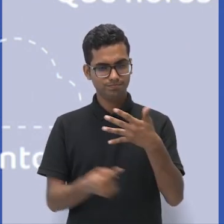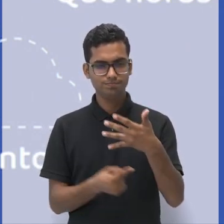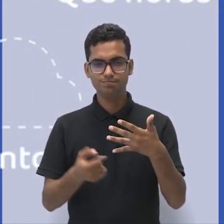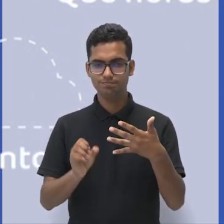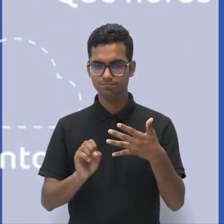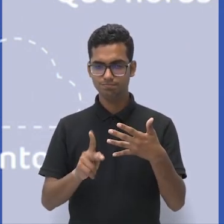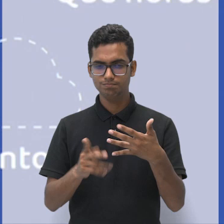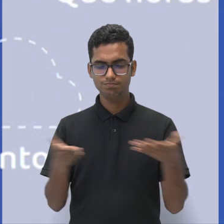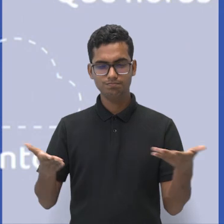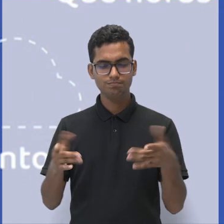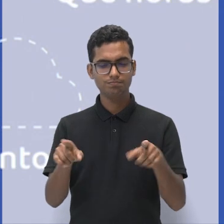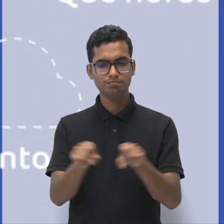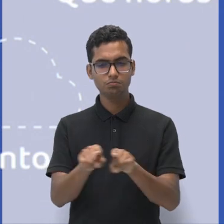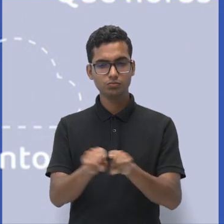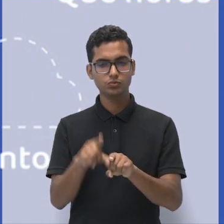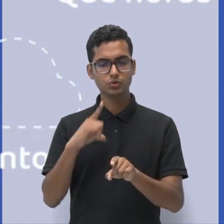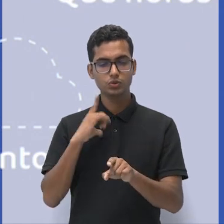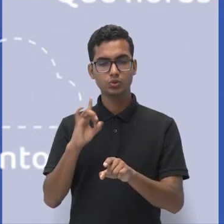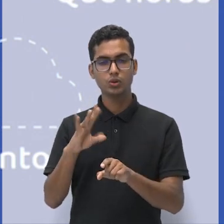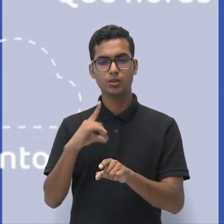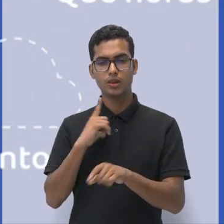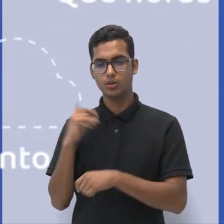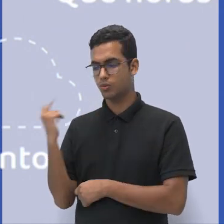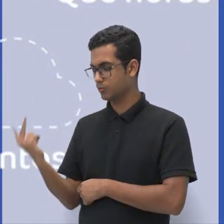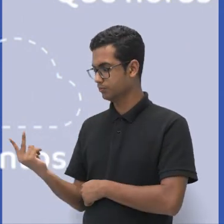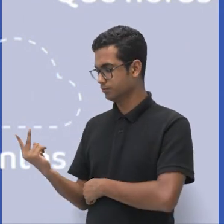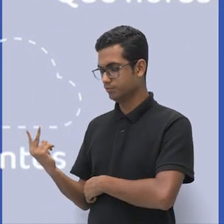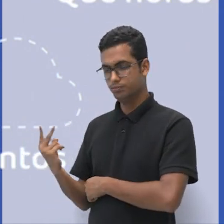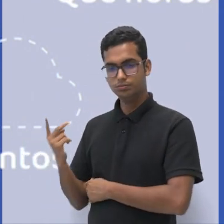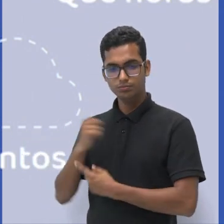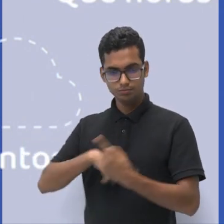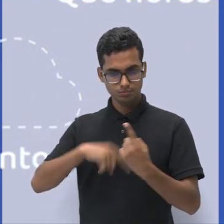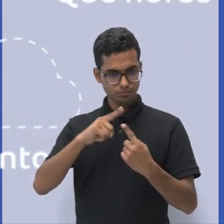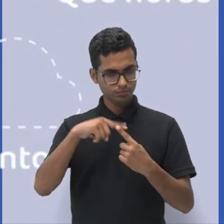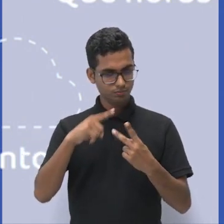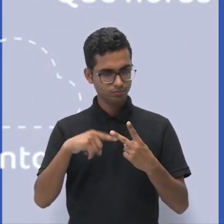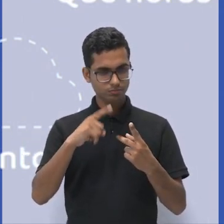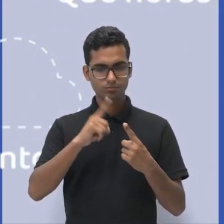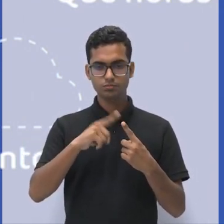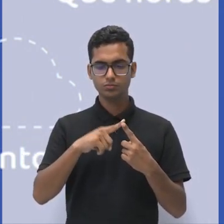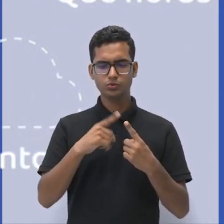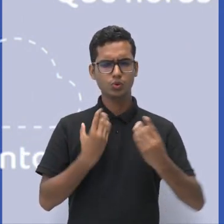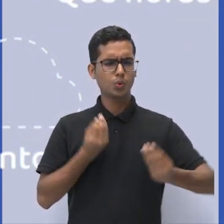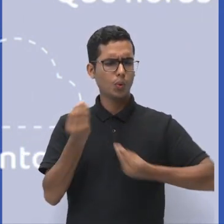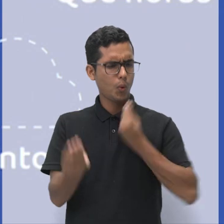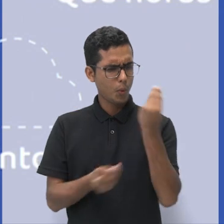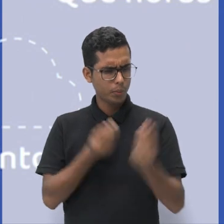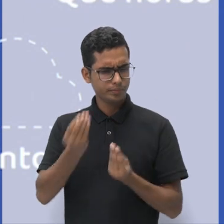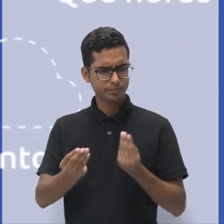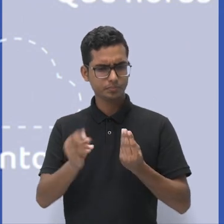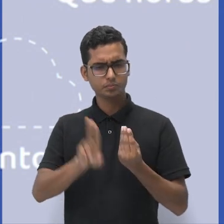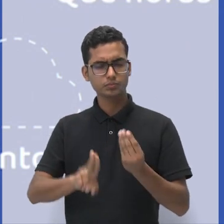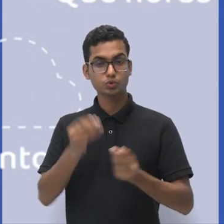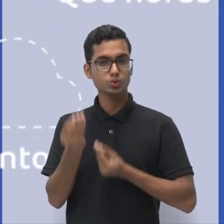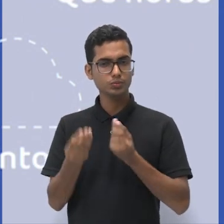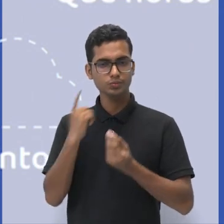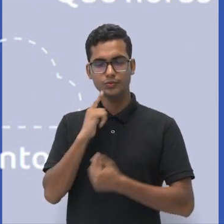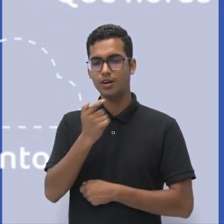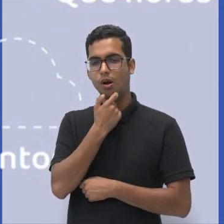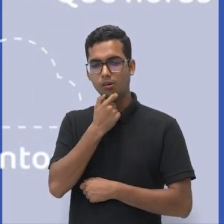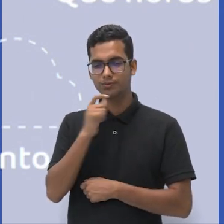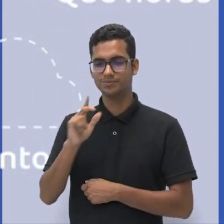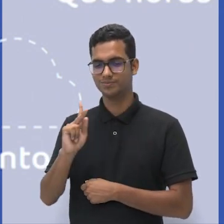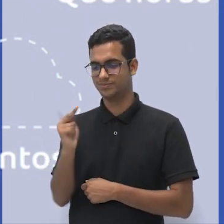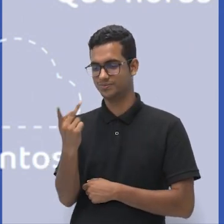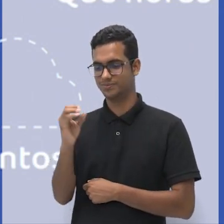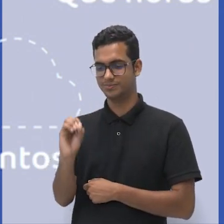dois agora, que é o como e o quantos. O como, gente, é bem usado, vocês vão lembrar dele.